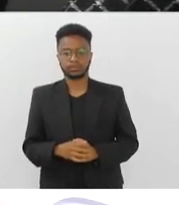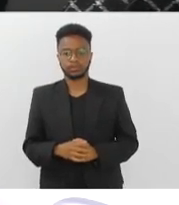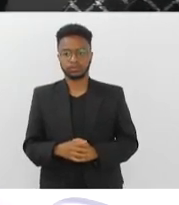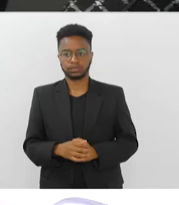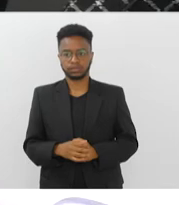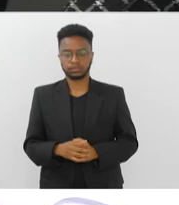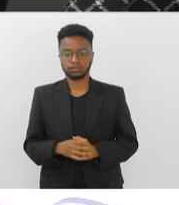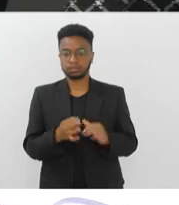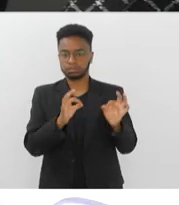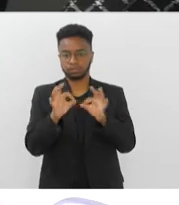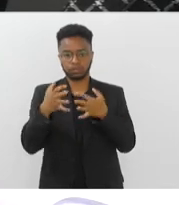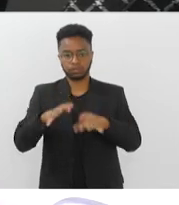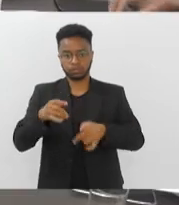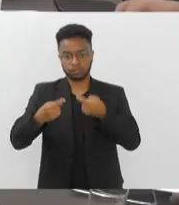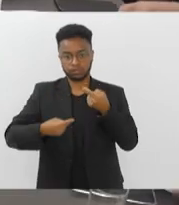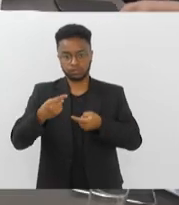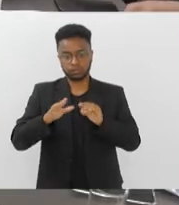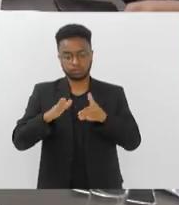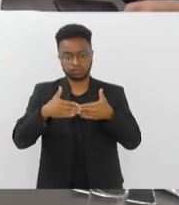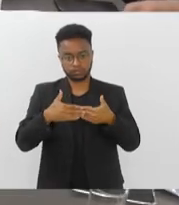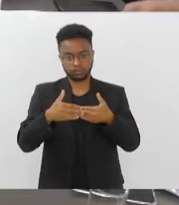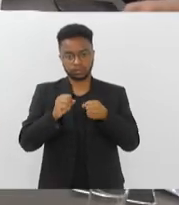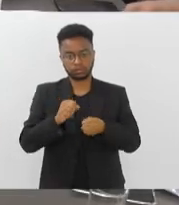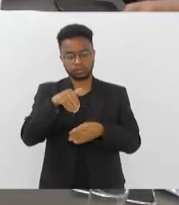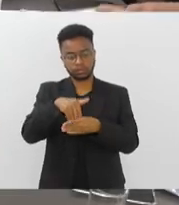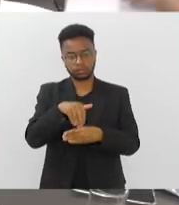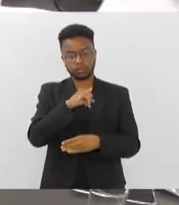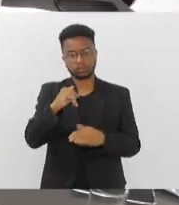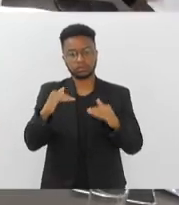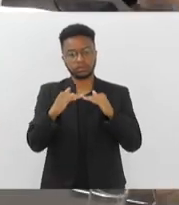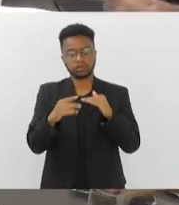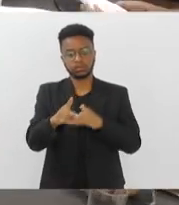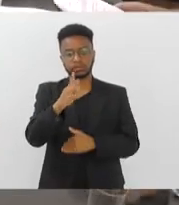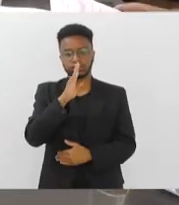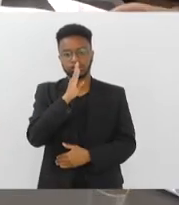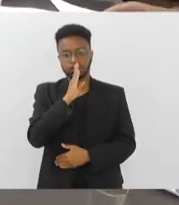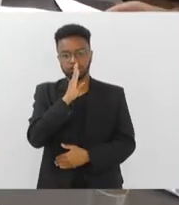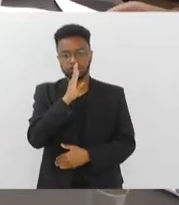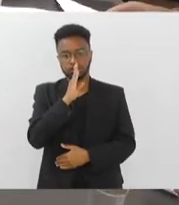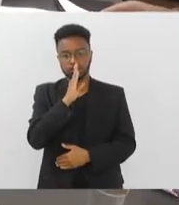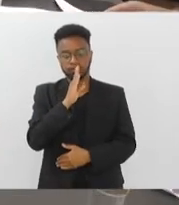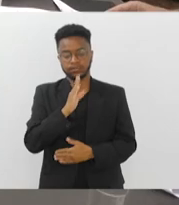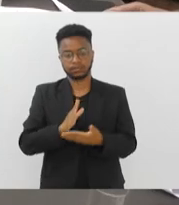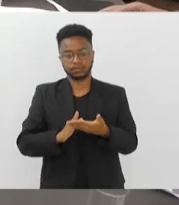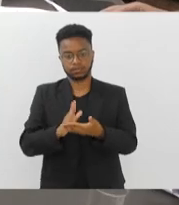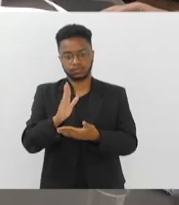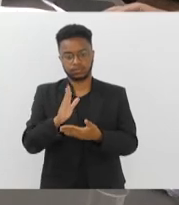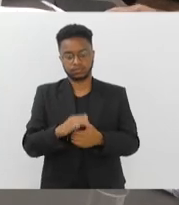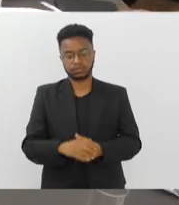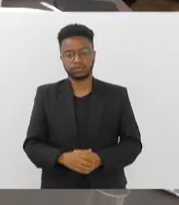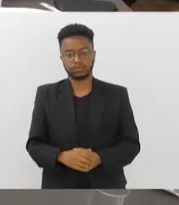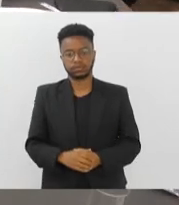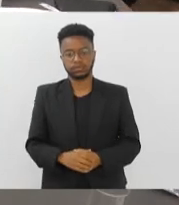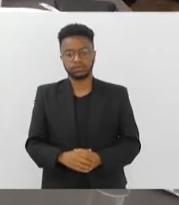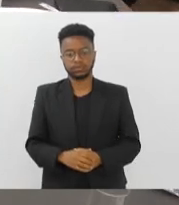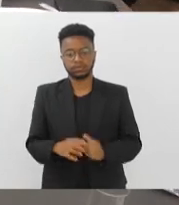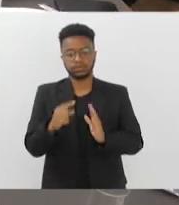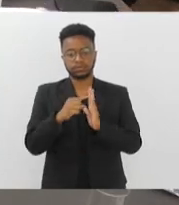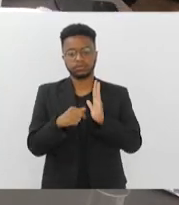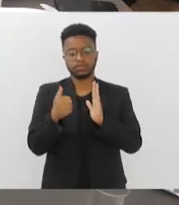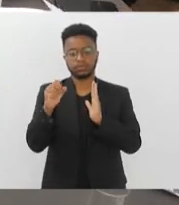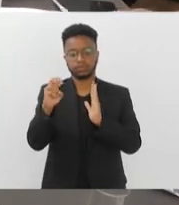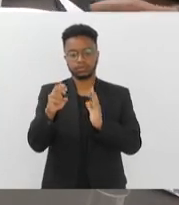Não havendo quem queira discutir, encerrada a discussão, em votação, os senhores que aprovam, permaneçam como estão. Aprovado 15 da